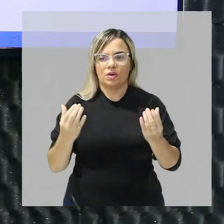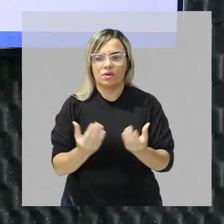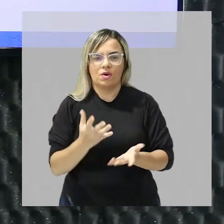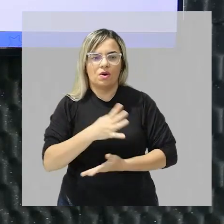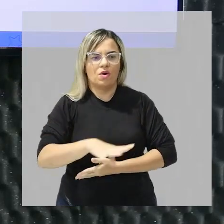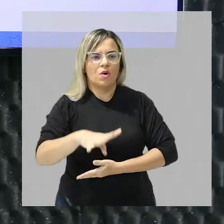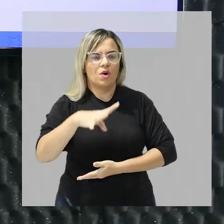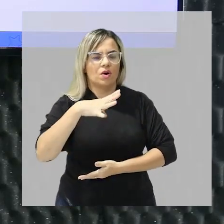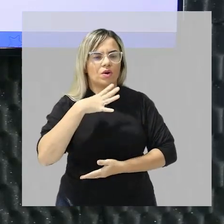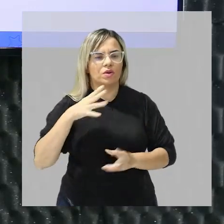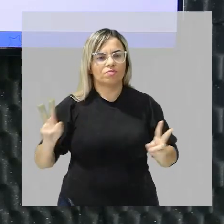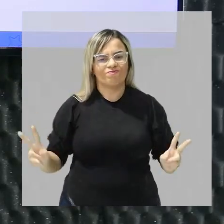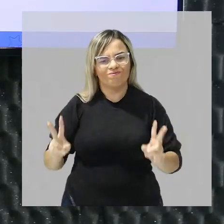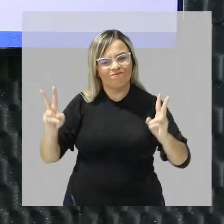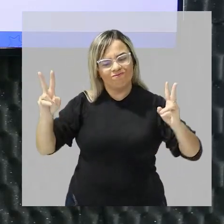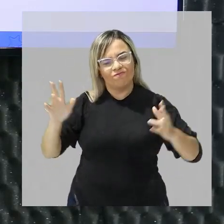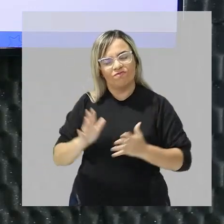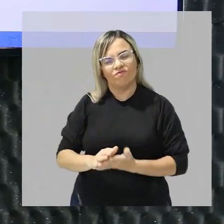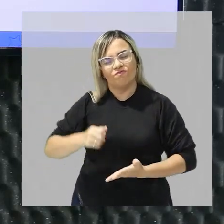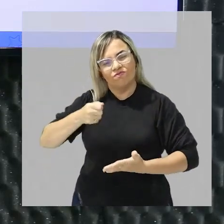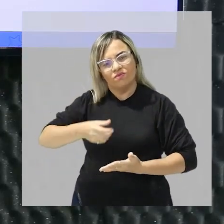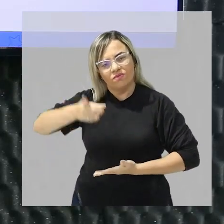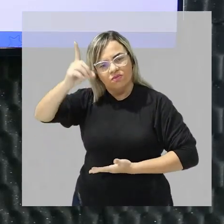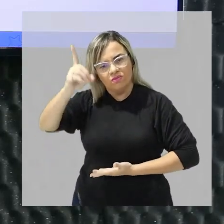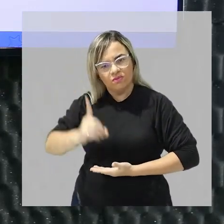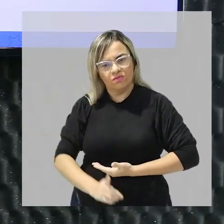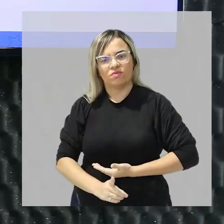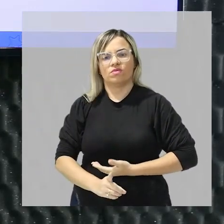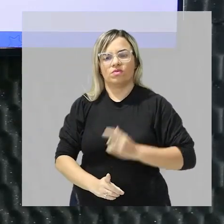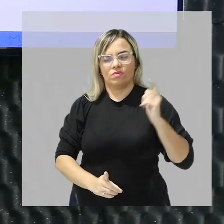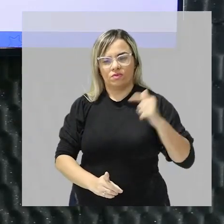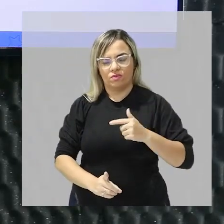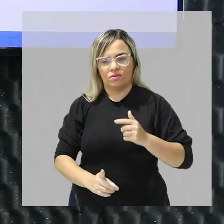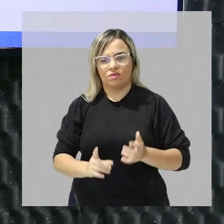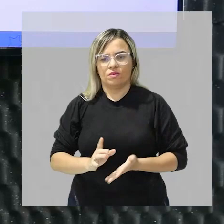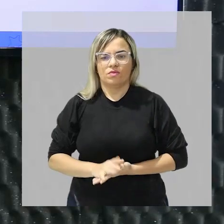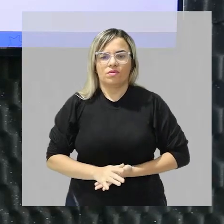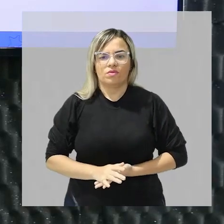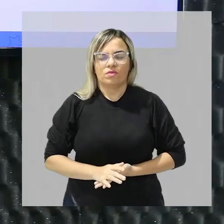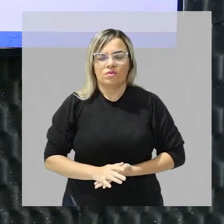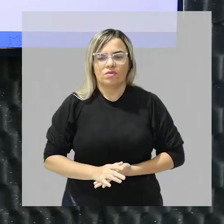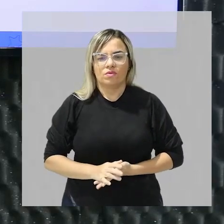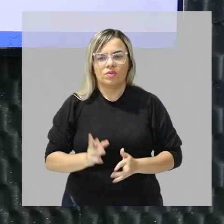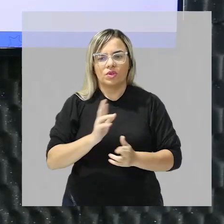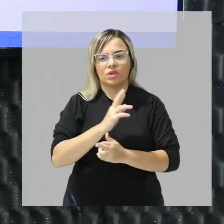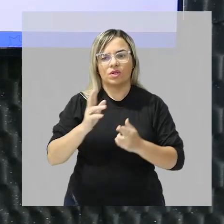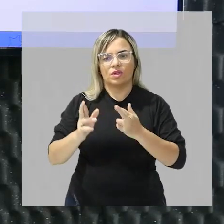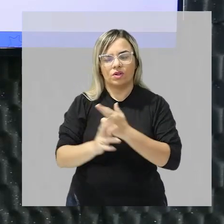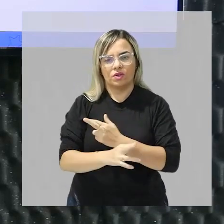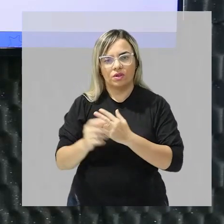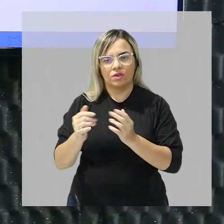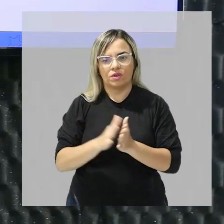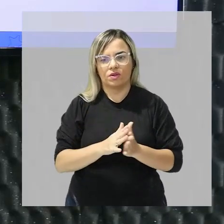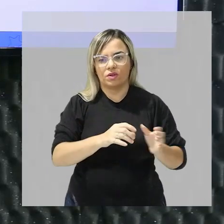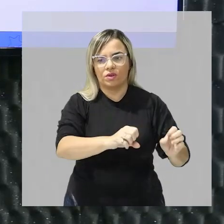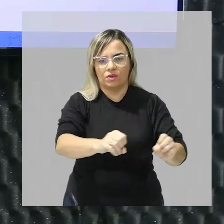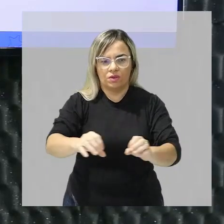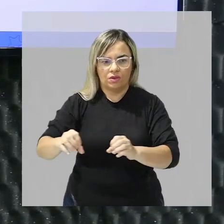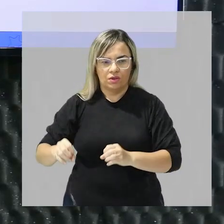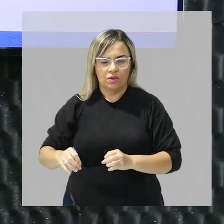reconhecimento, valorização e afirmação de direitos, no que diz respeito à